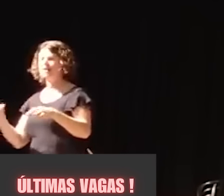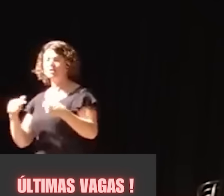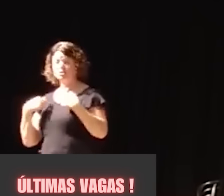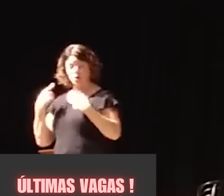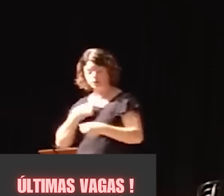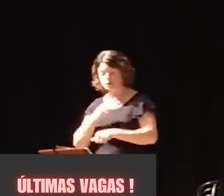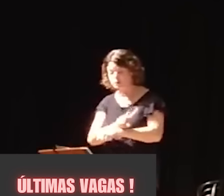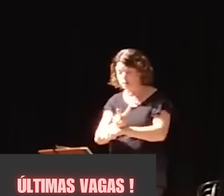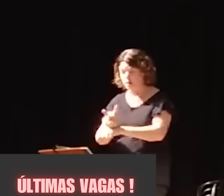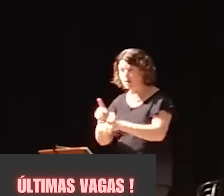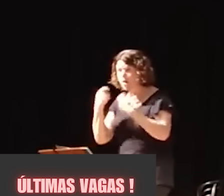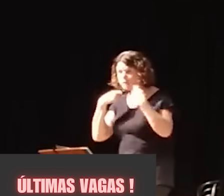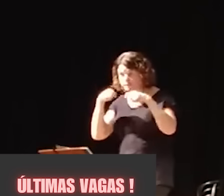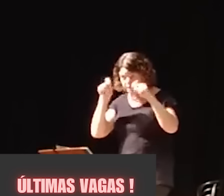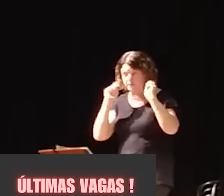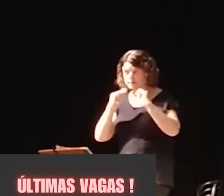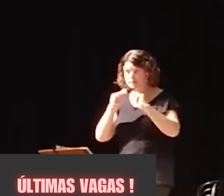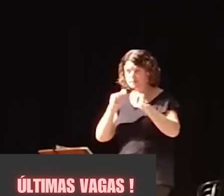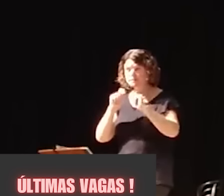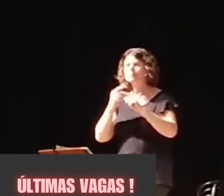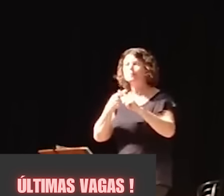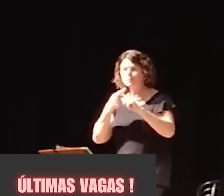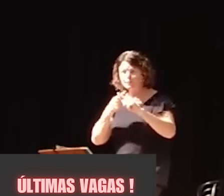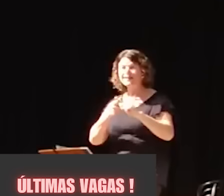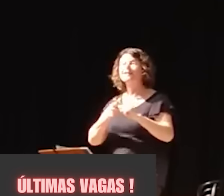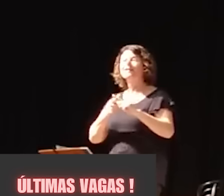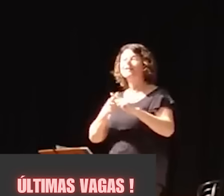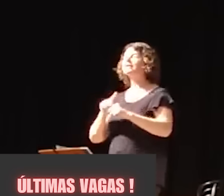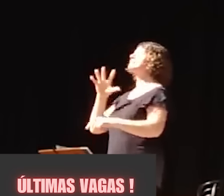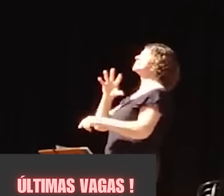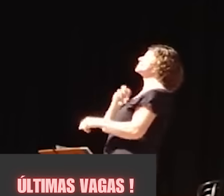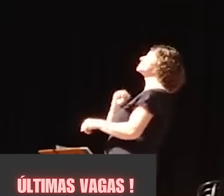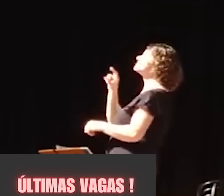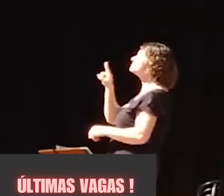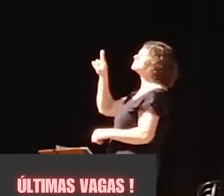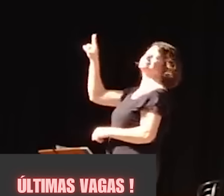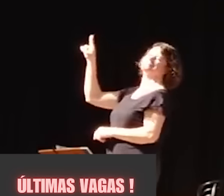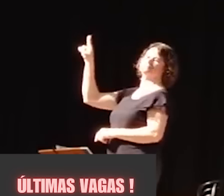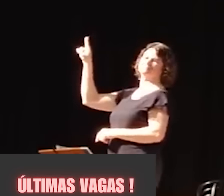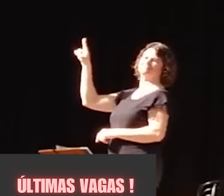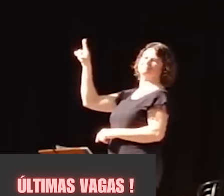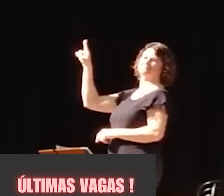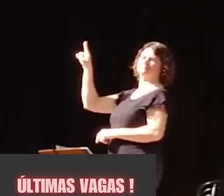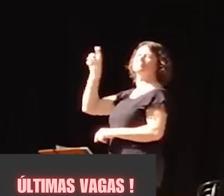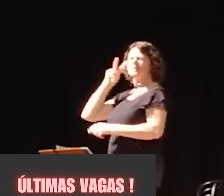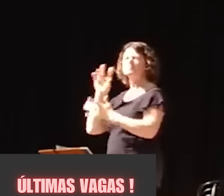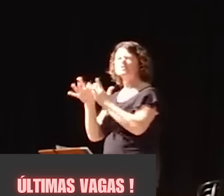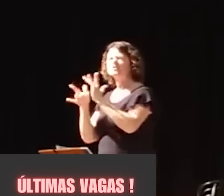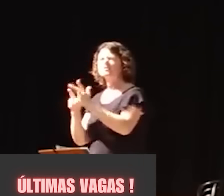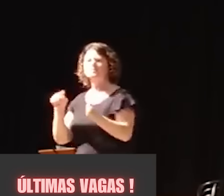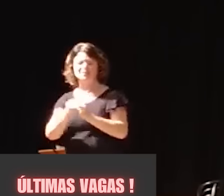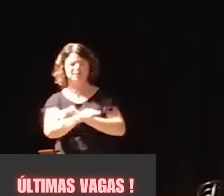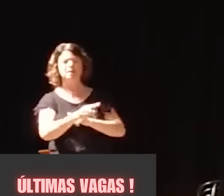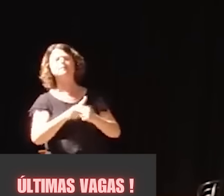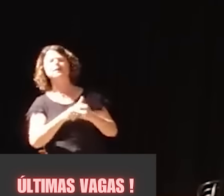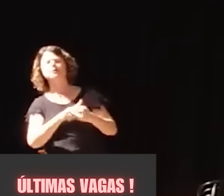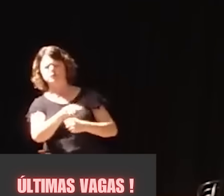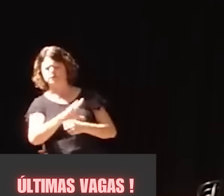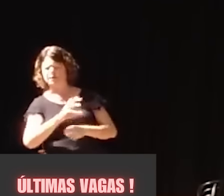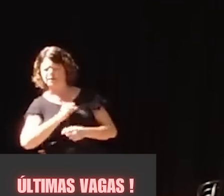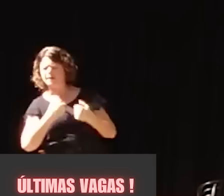ovelhas nós cuidamos das ovelhas porque nós amamos ao Senhor Pedro tu me amas amo Senhor Tu